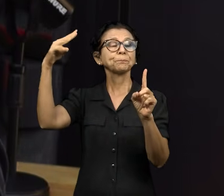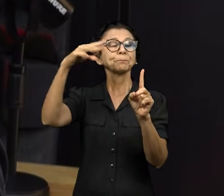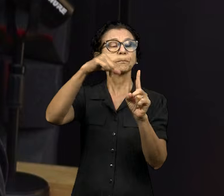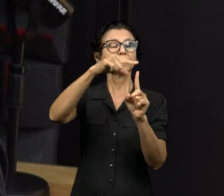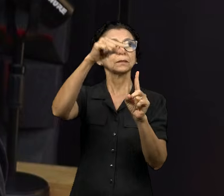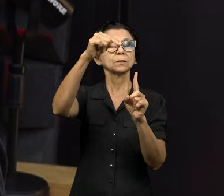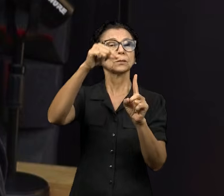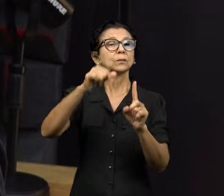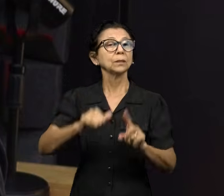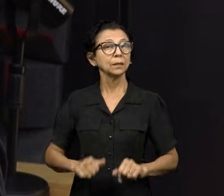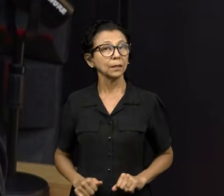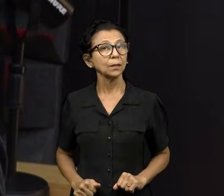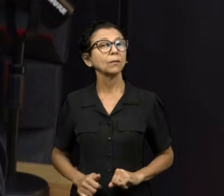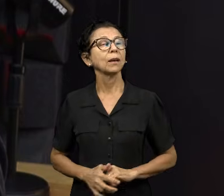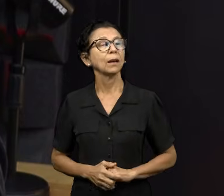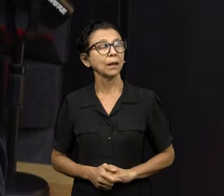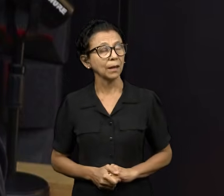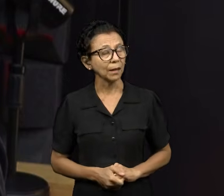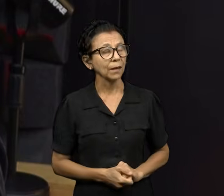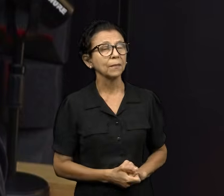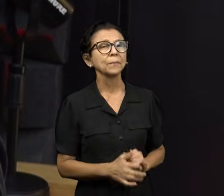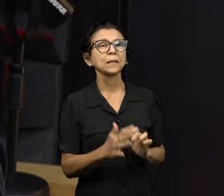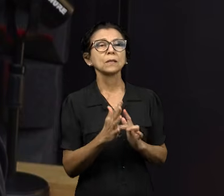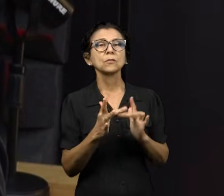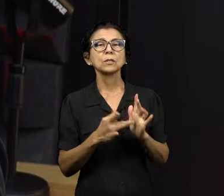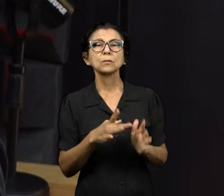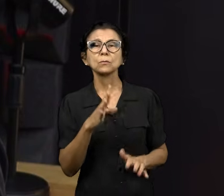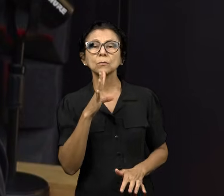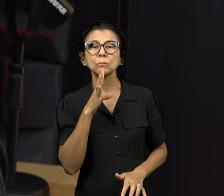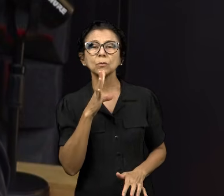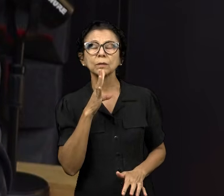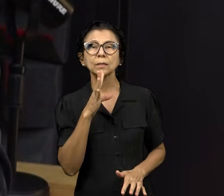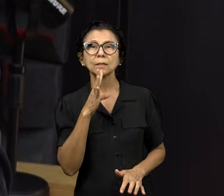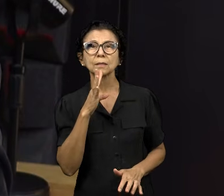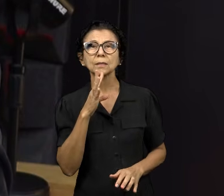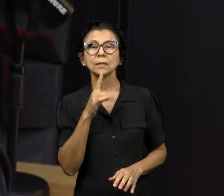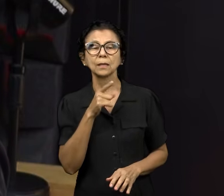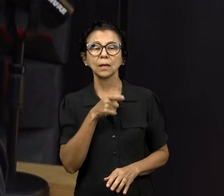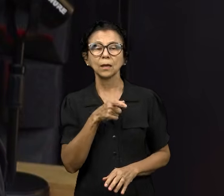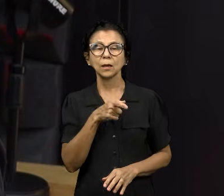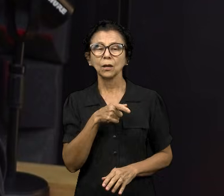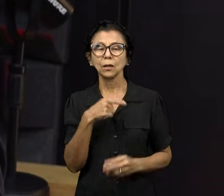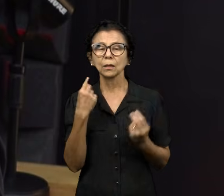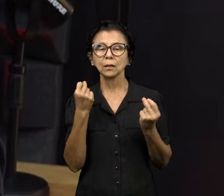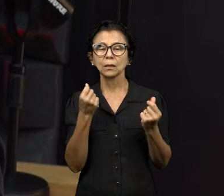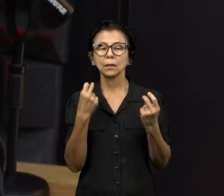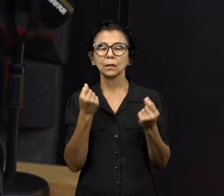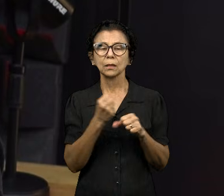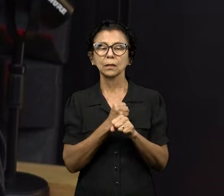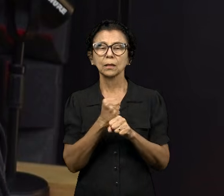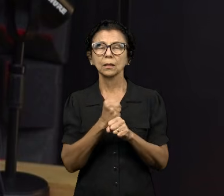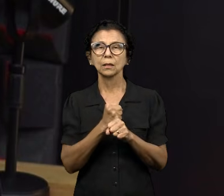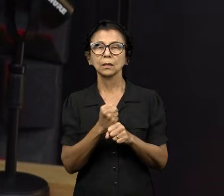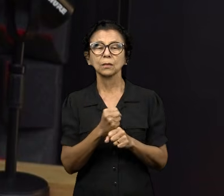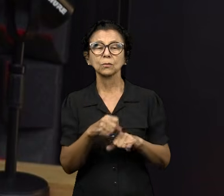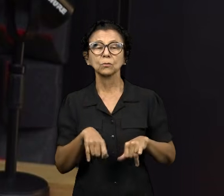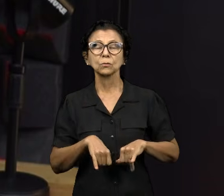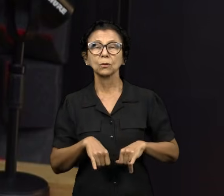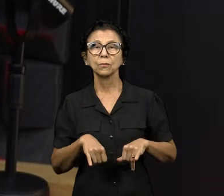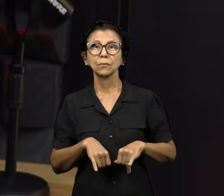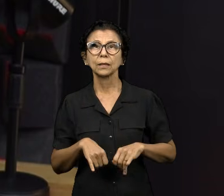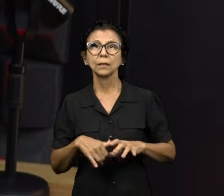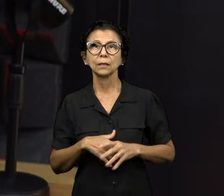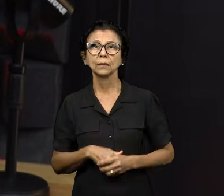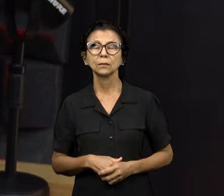do episódio, o Senhor diz isso, olha, e Jesus conhecera que estava ali há muito tempo e padecia, né? Então até